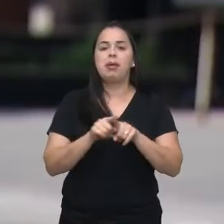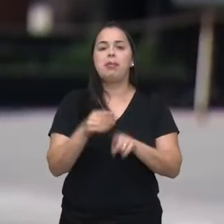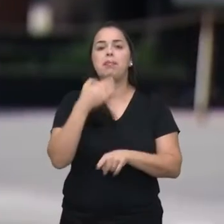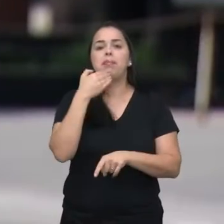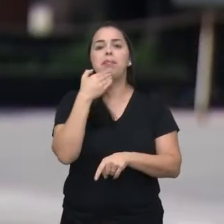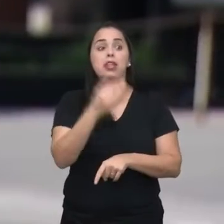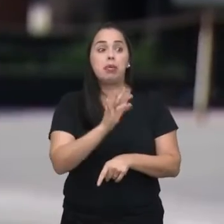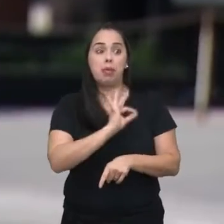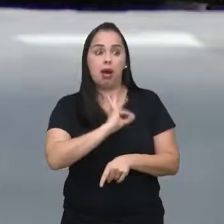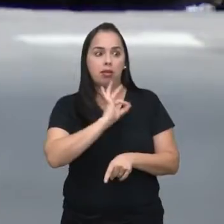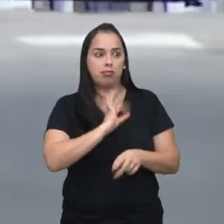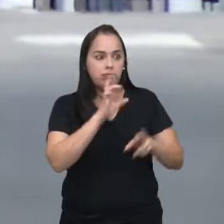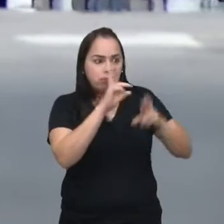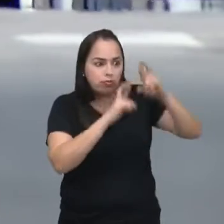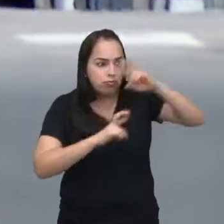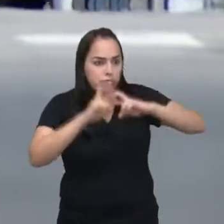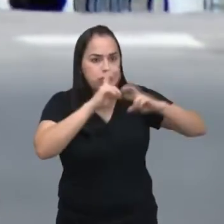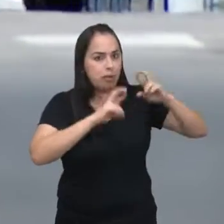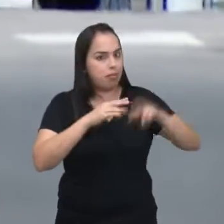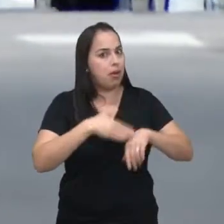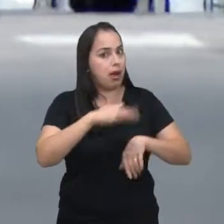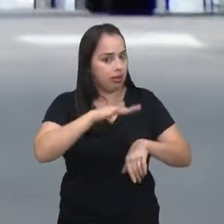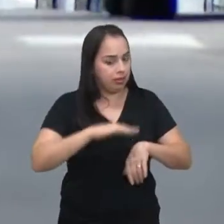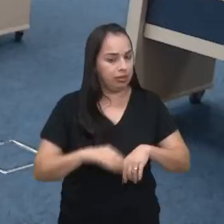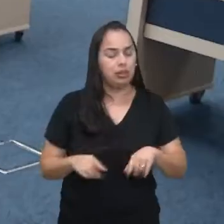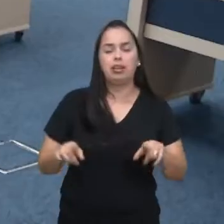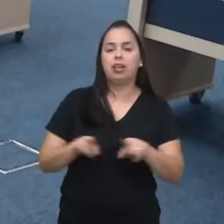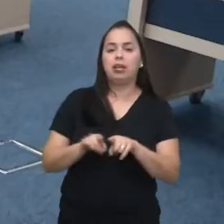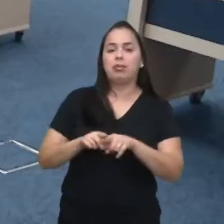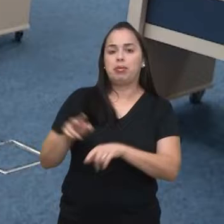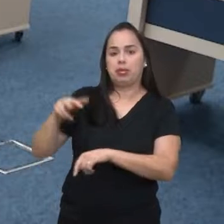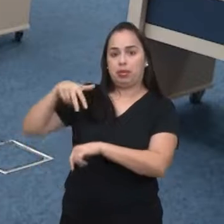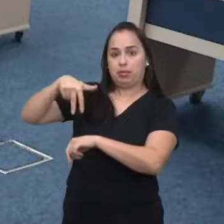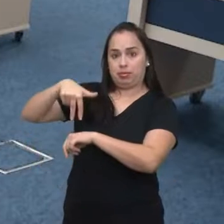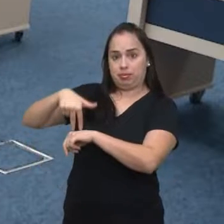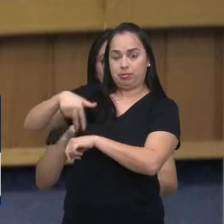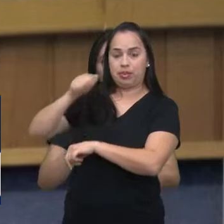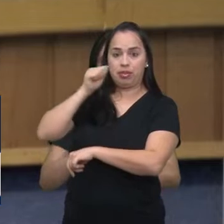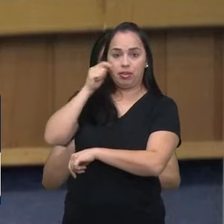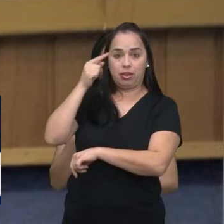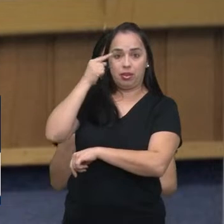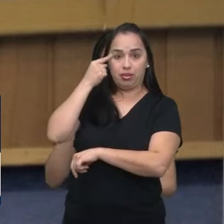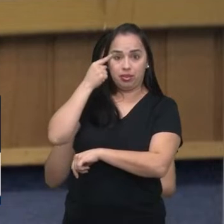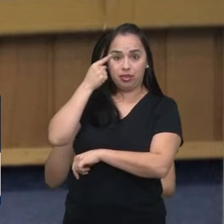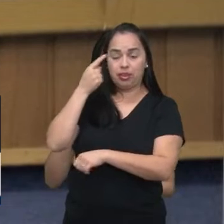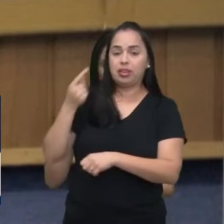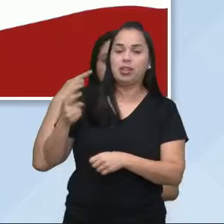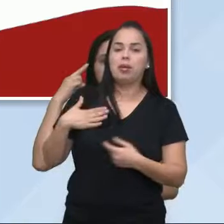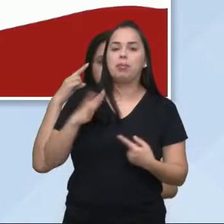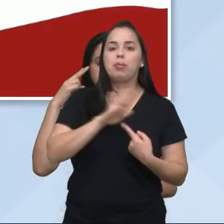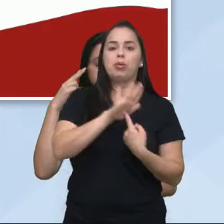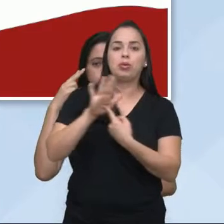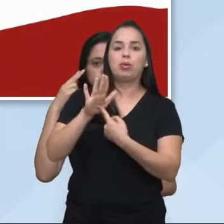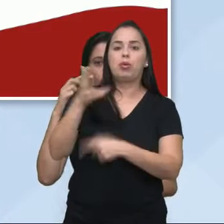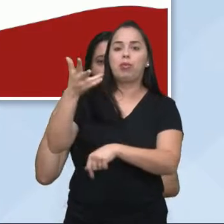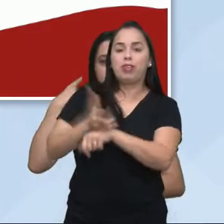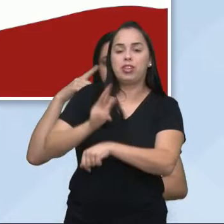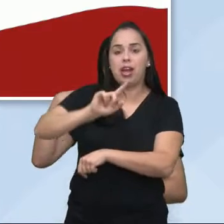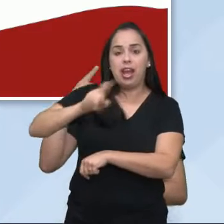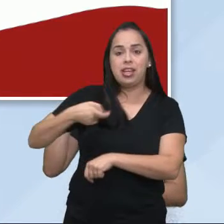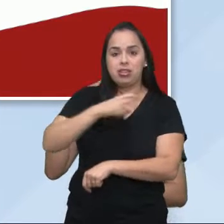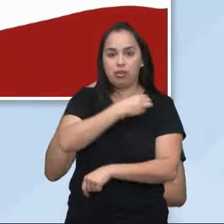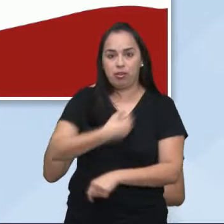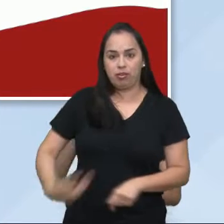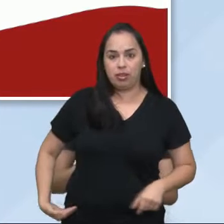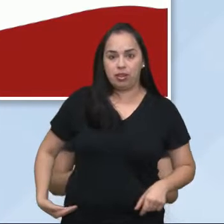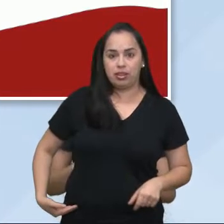além de demandas para intensificar o policiamento em alguns bairros durante o pinga-fogo a vereadora Amélia Naomi Apresentou um